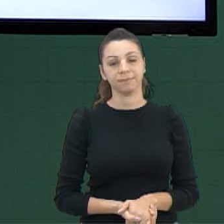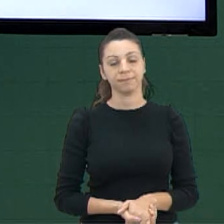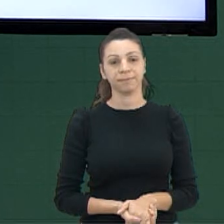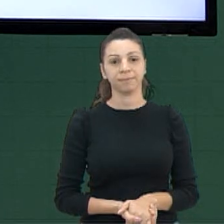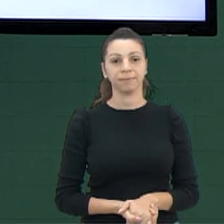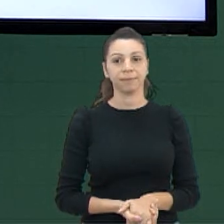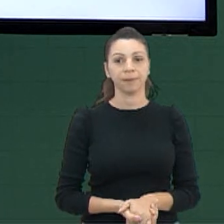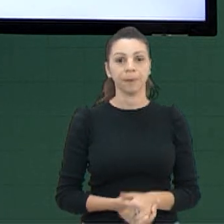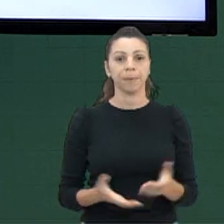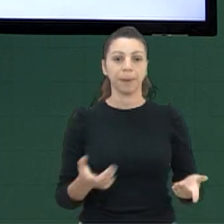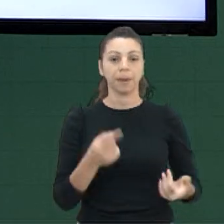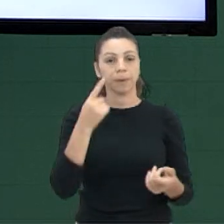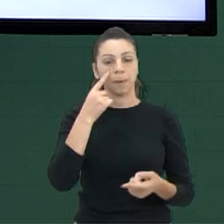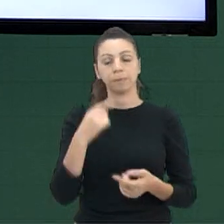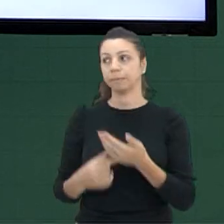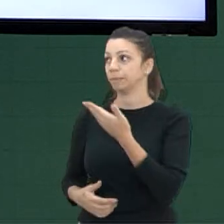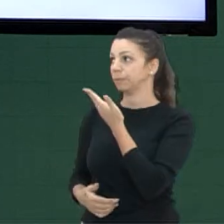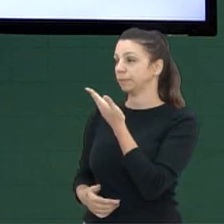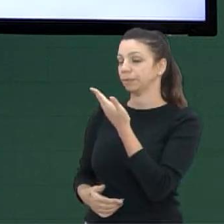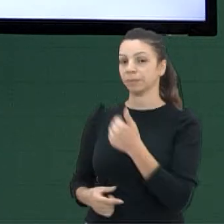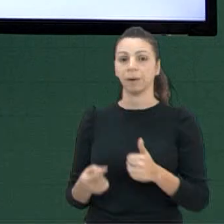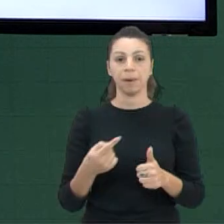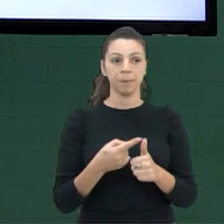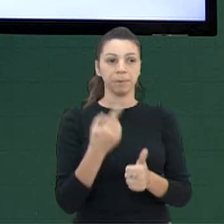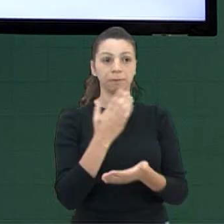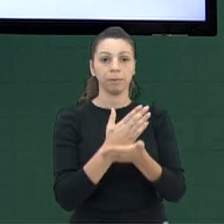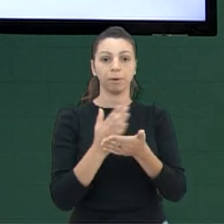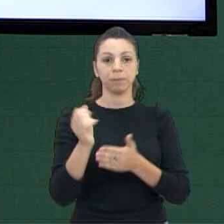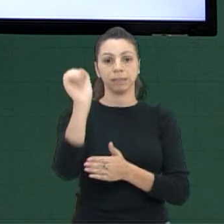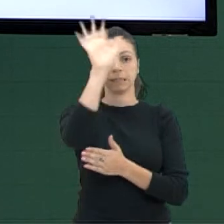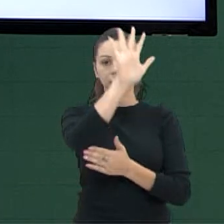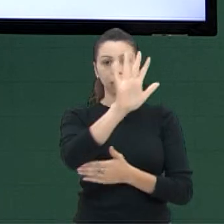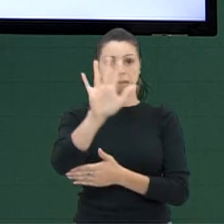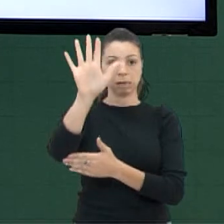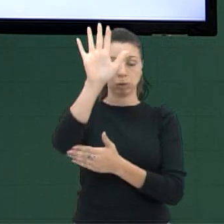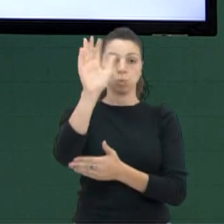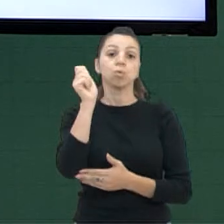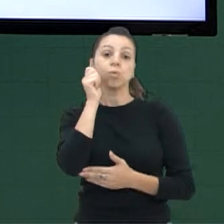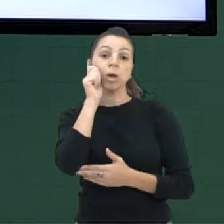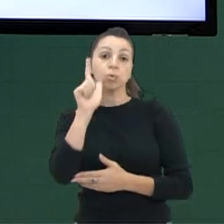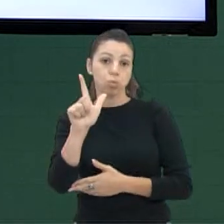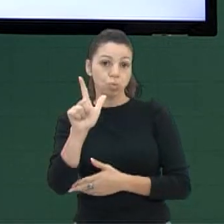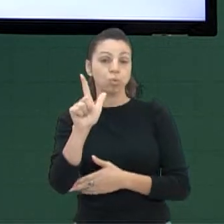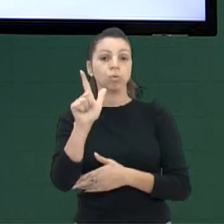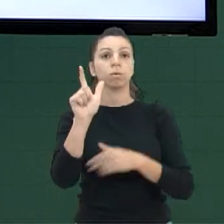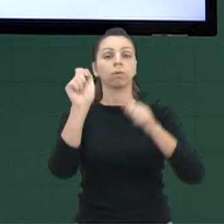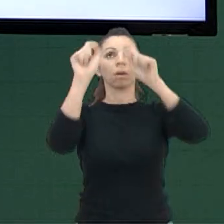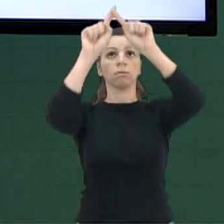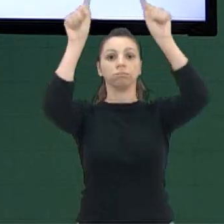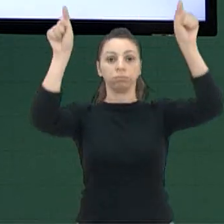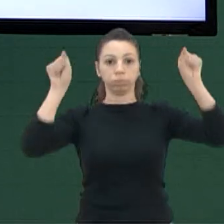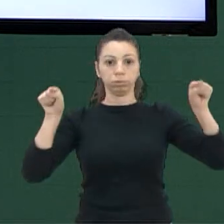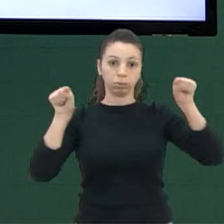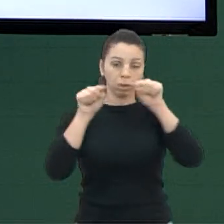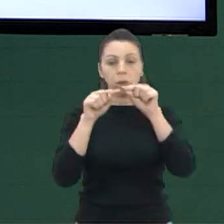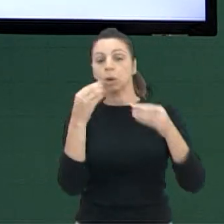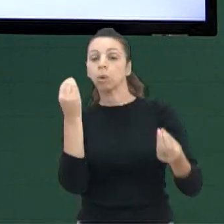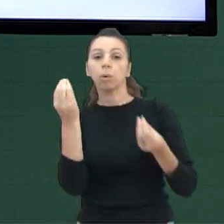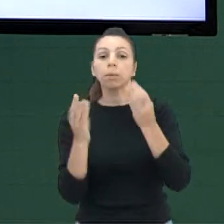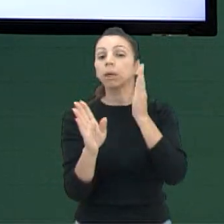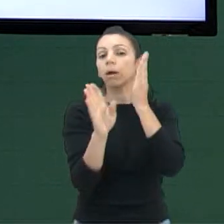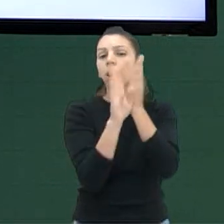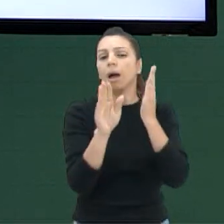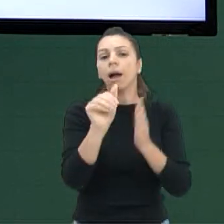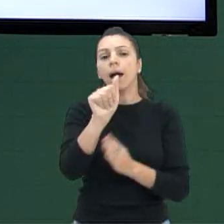que eu estou olhando aqui então? Primeiro eu vou começar com o desenho azul, que é um quadrado. De que forma que eu acho a área do